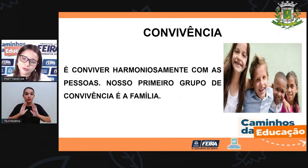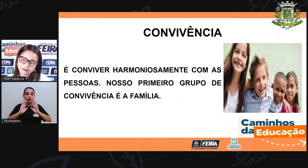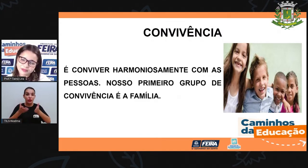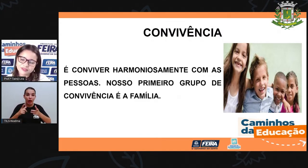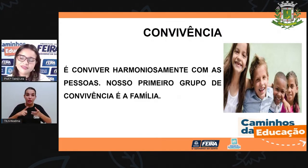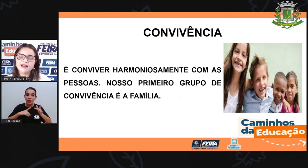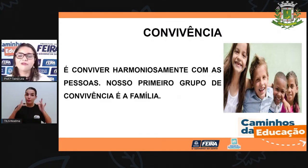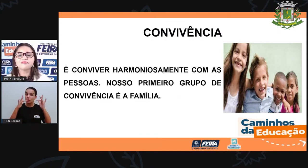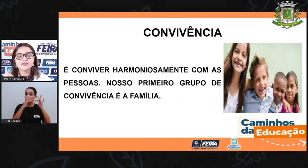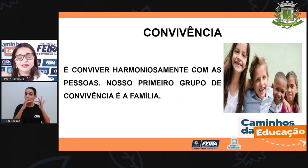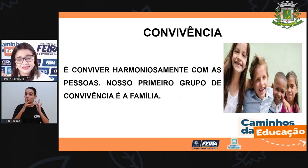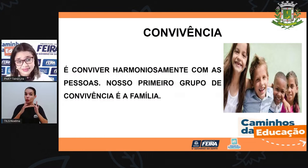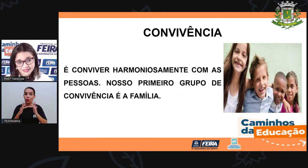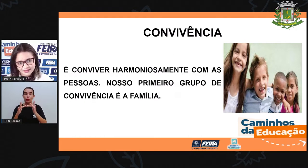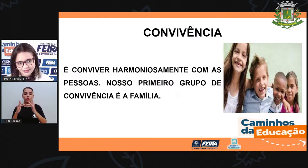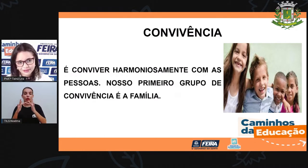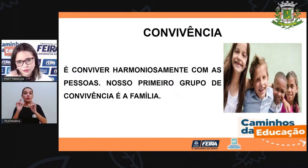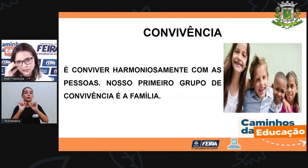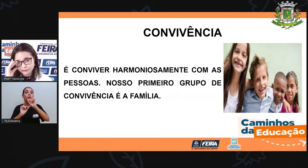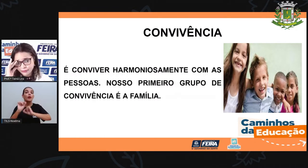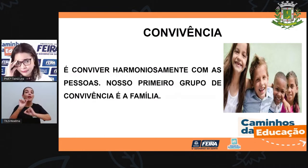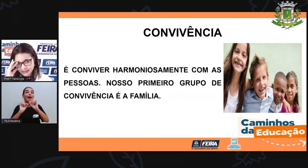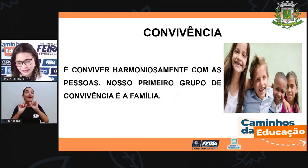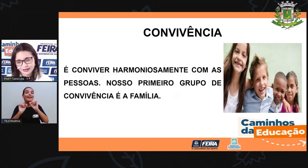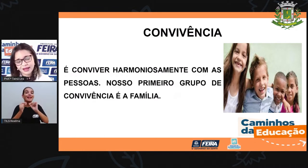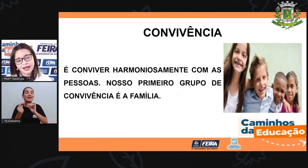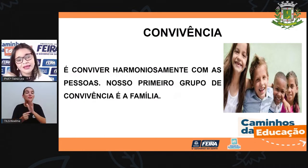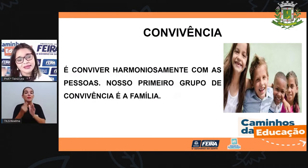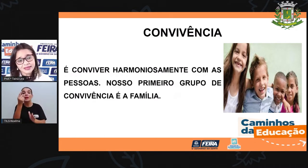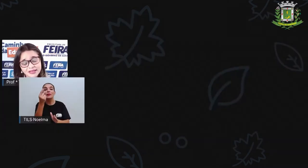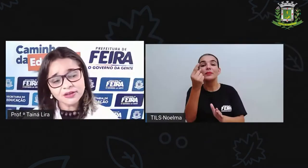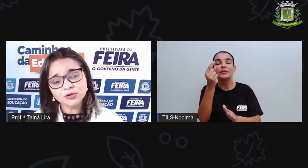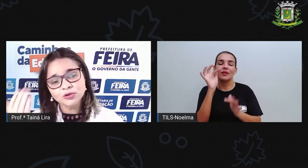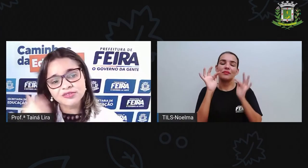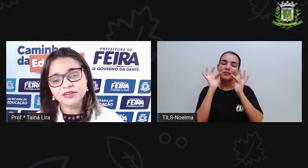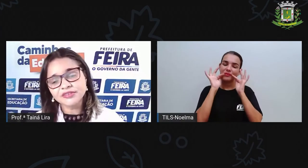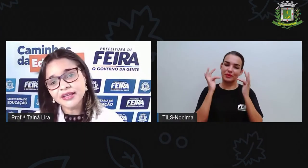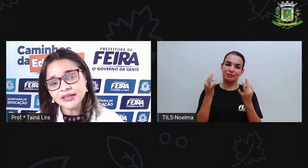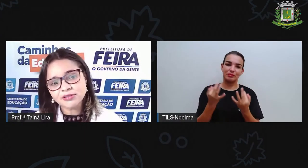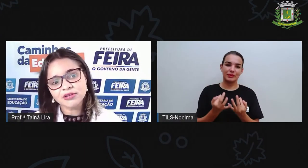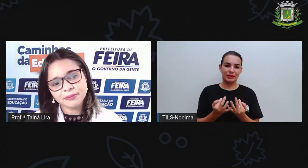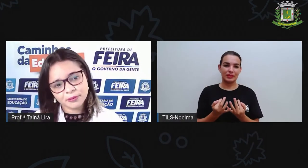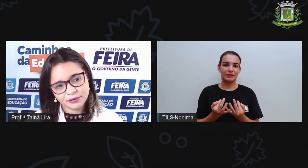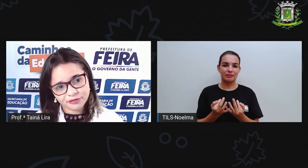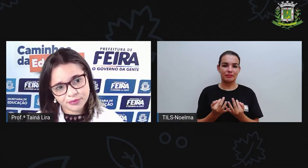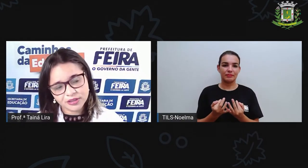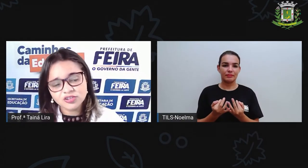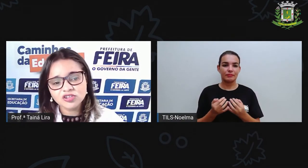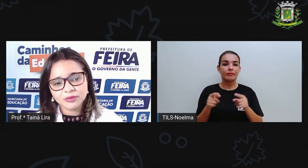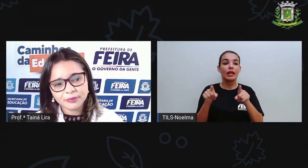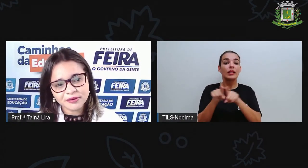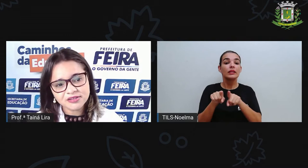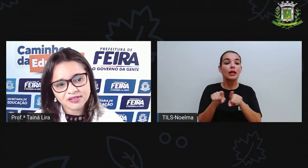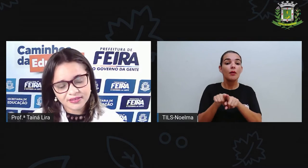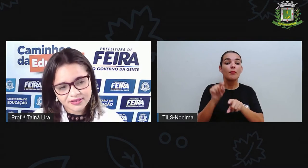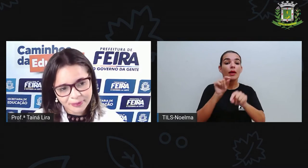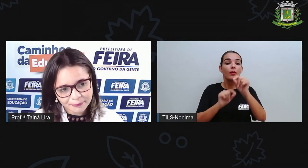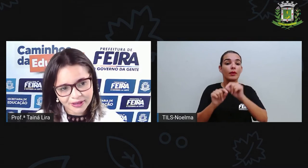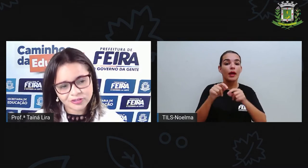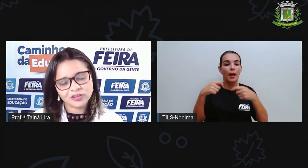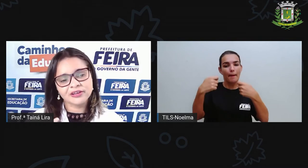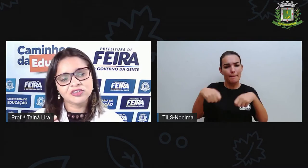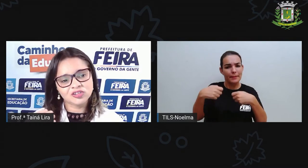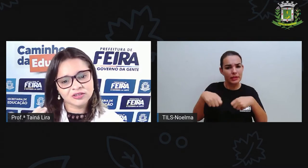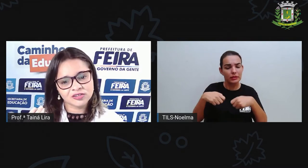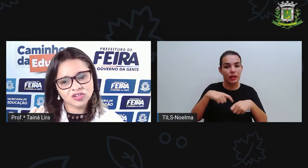com um grupo social, que é a nossa família. E, inclusive, dentro da própria família, a gente também precisa ter essa